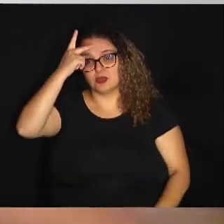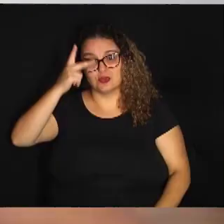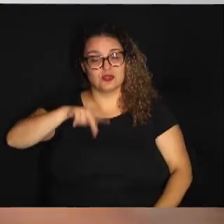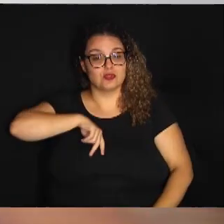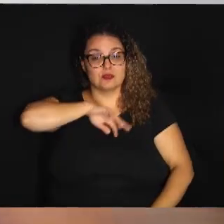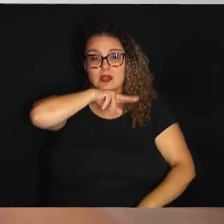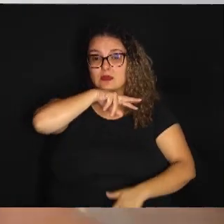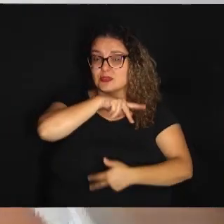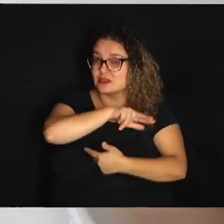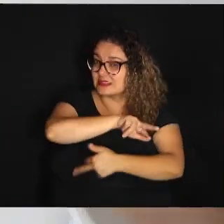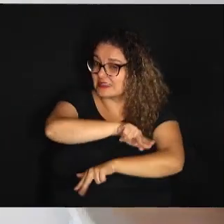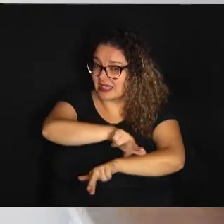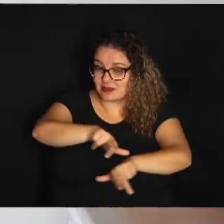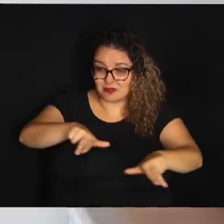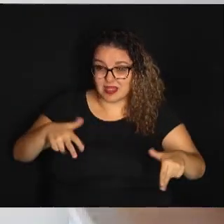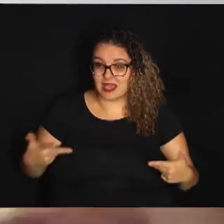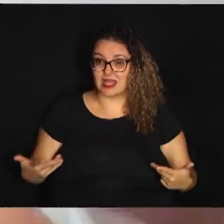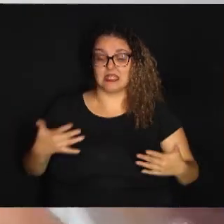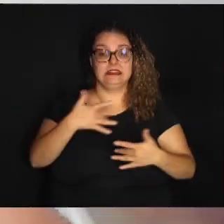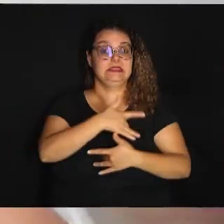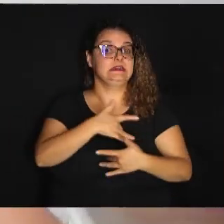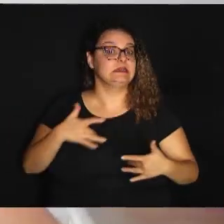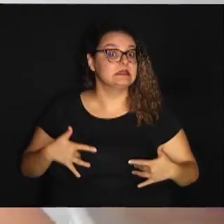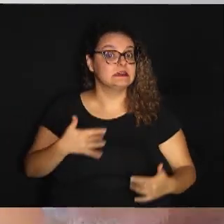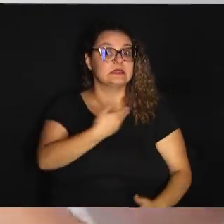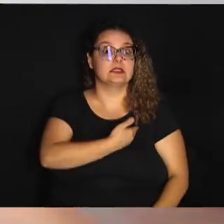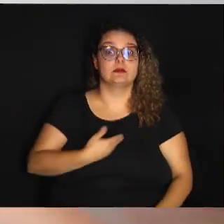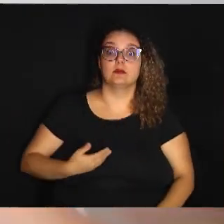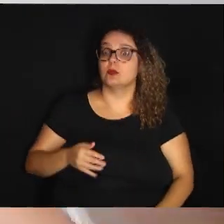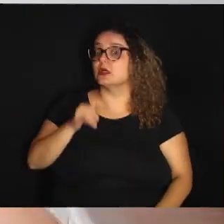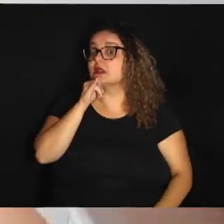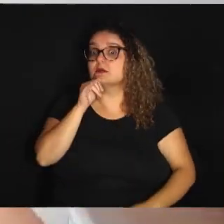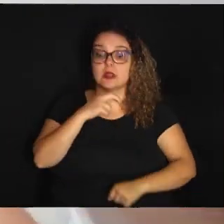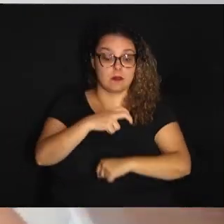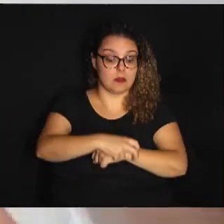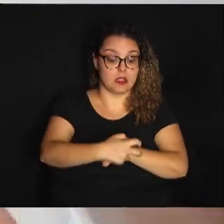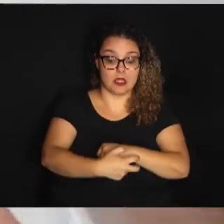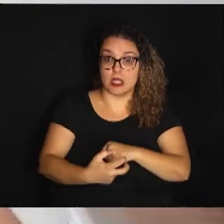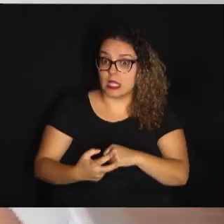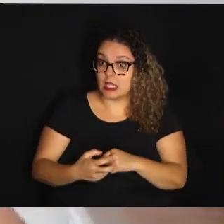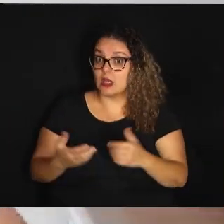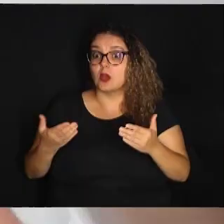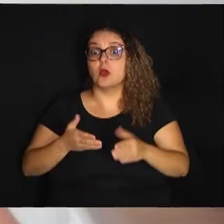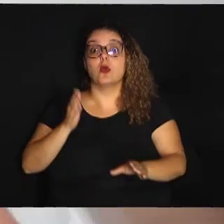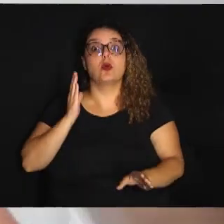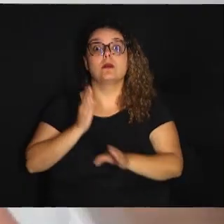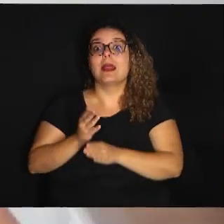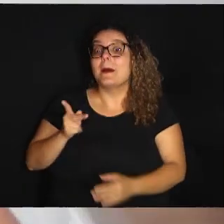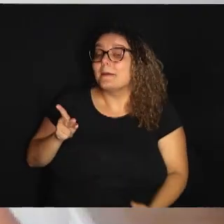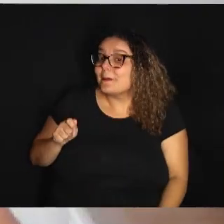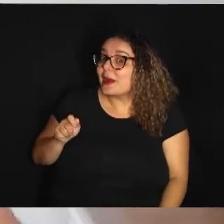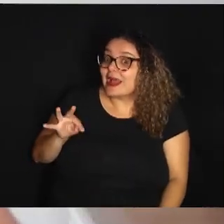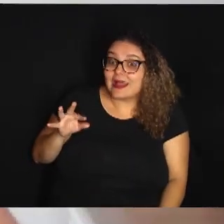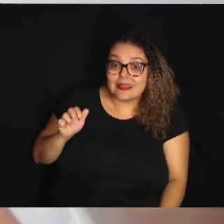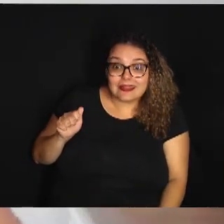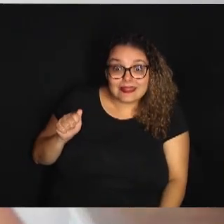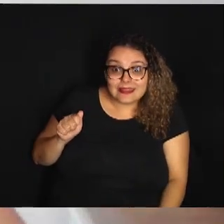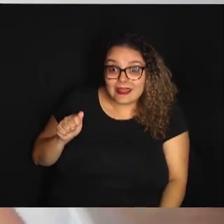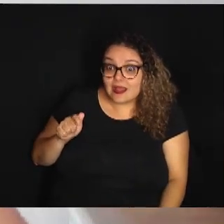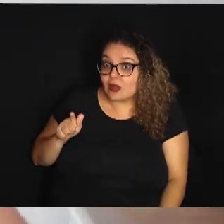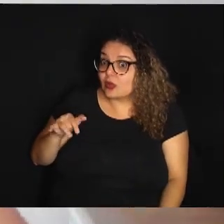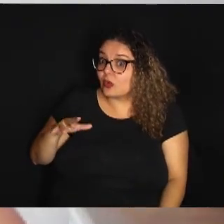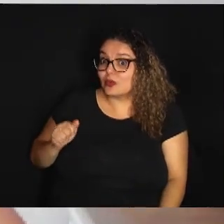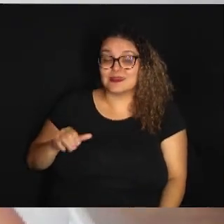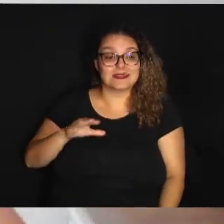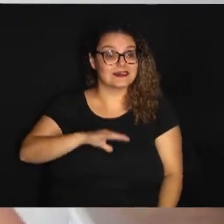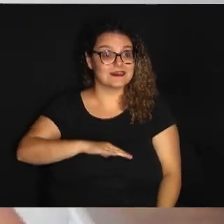para os próprios animais, né? Então, a questão, às vezes, de saúde pública relacionada à dengue. Então, dengue hoje tem sido encontrada na Patagônia, na